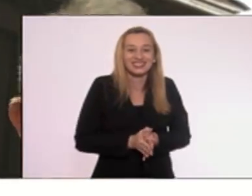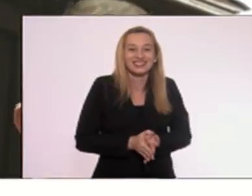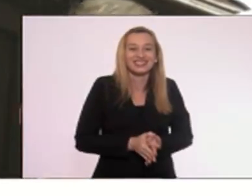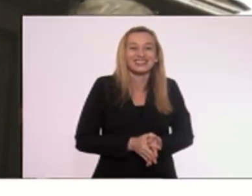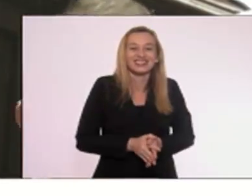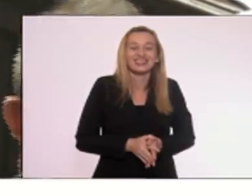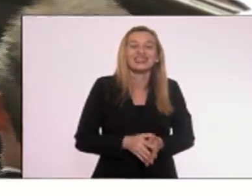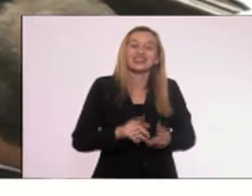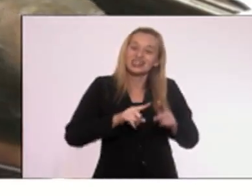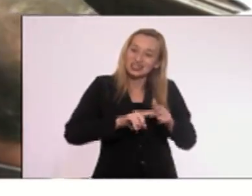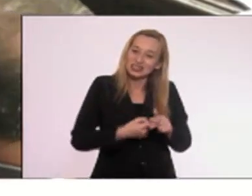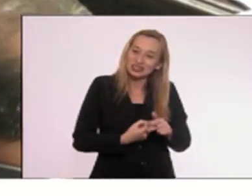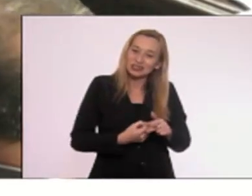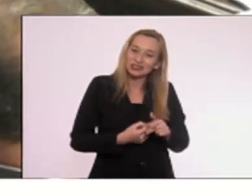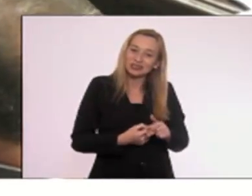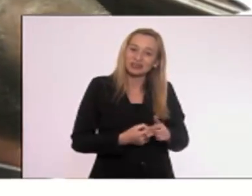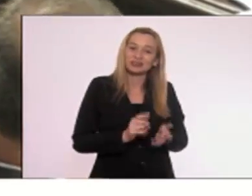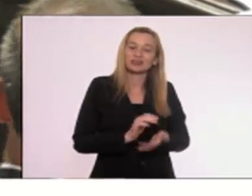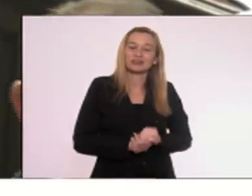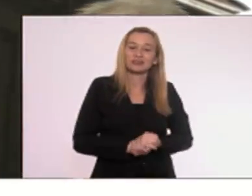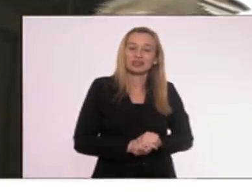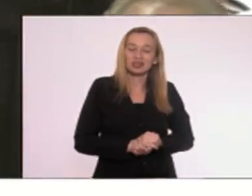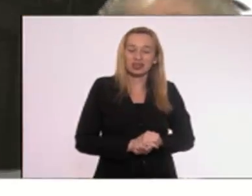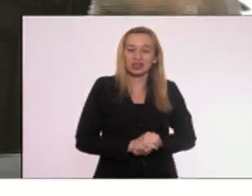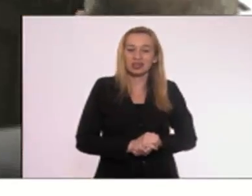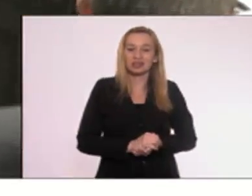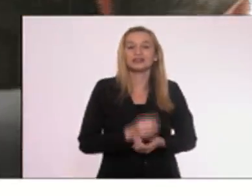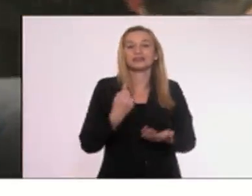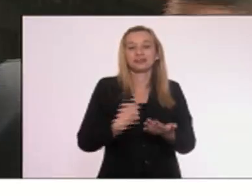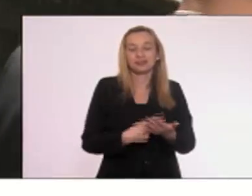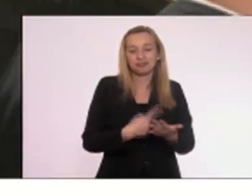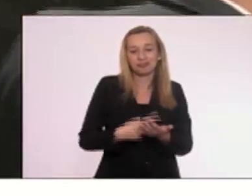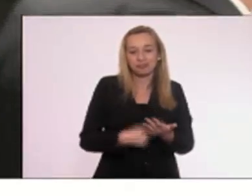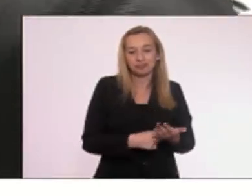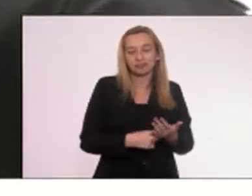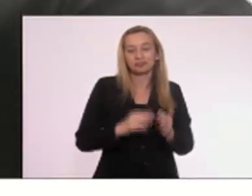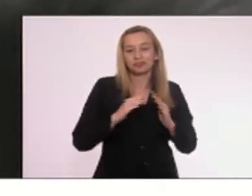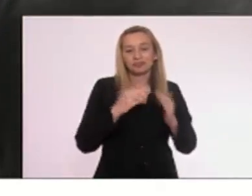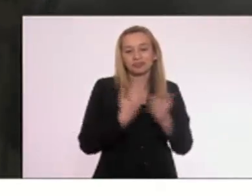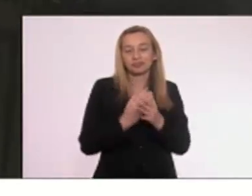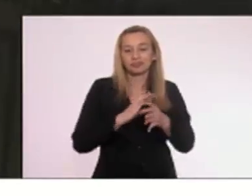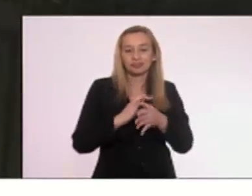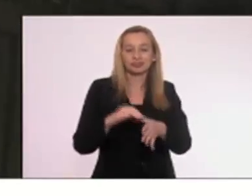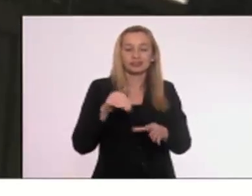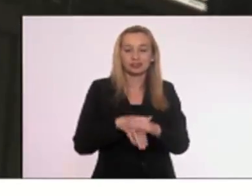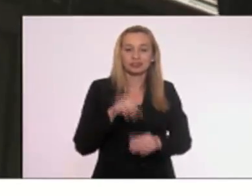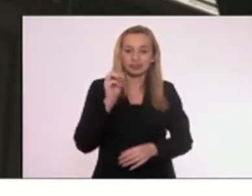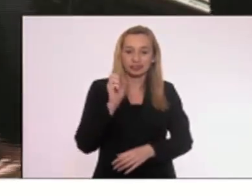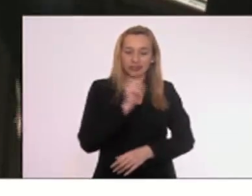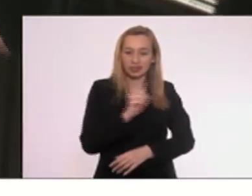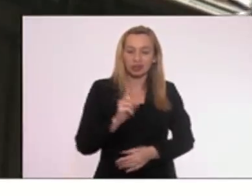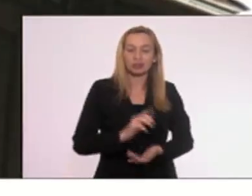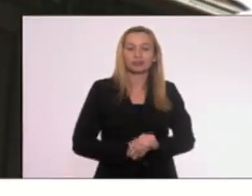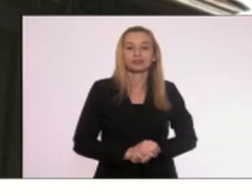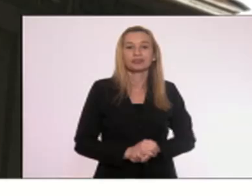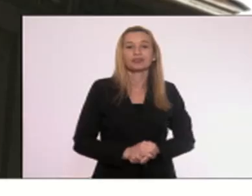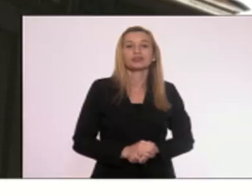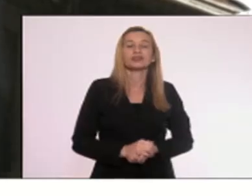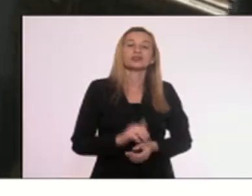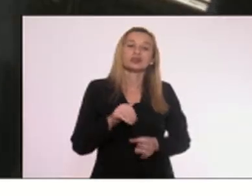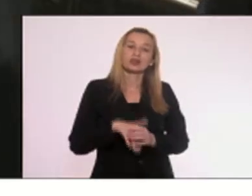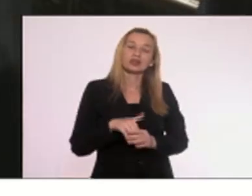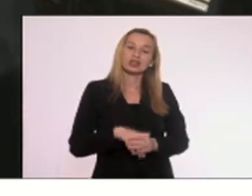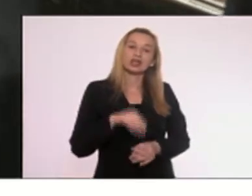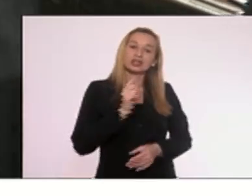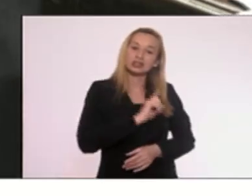pela manutenção do acordo no Colégio de Líderes, portanto, o voto é não. Nós vamos votar não,